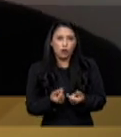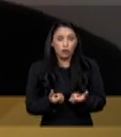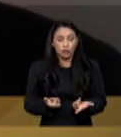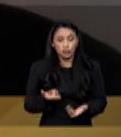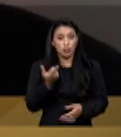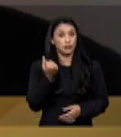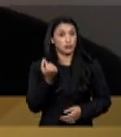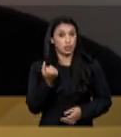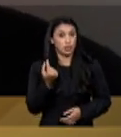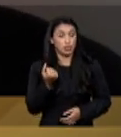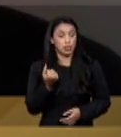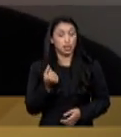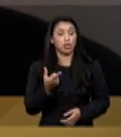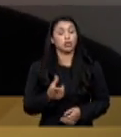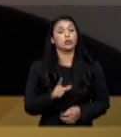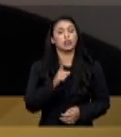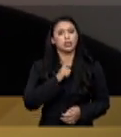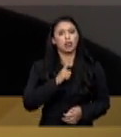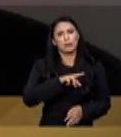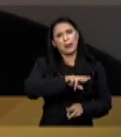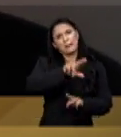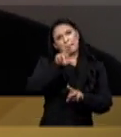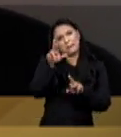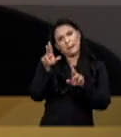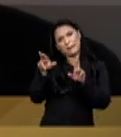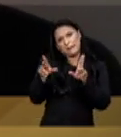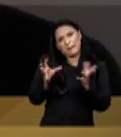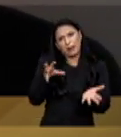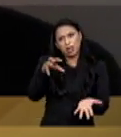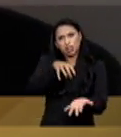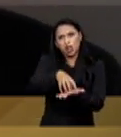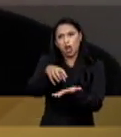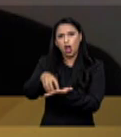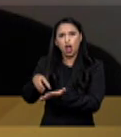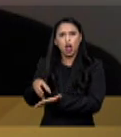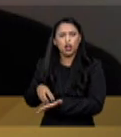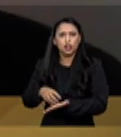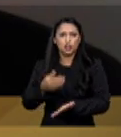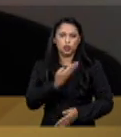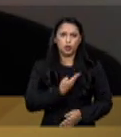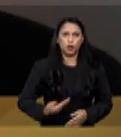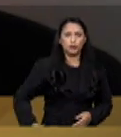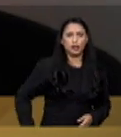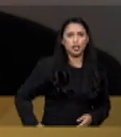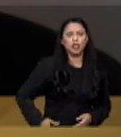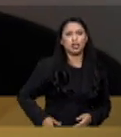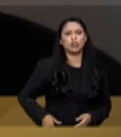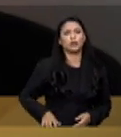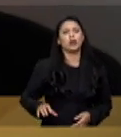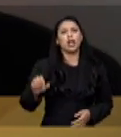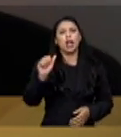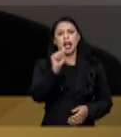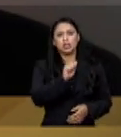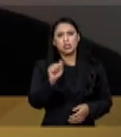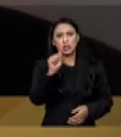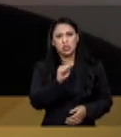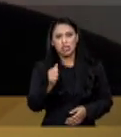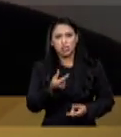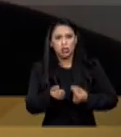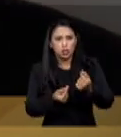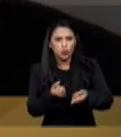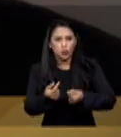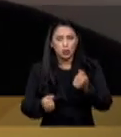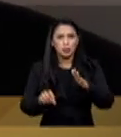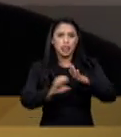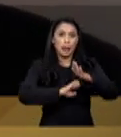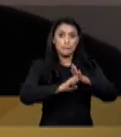financeiro, com atuação em pluralidade de órgãos públicos, sociedades de economia mista e empresas